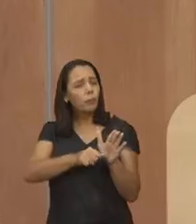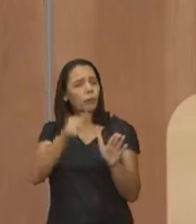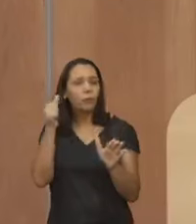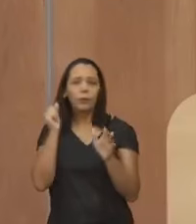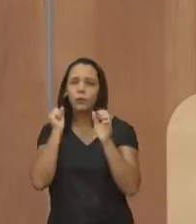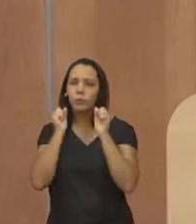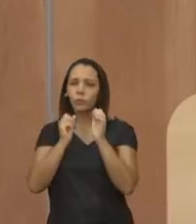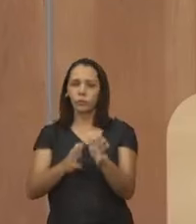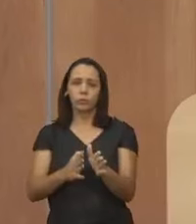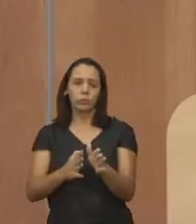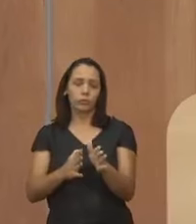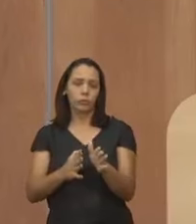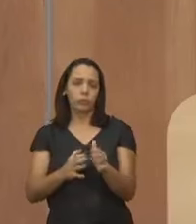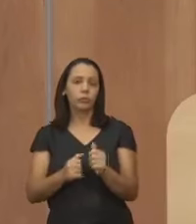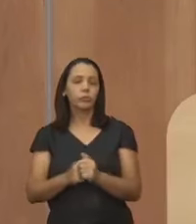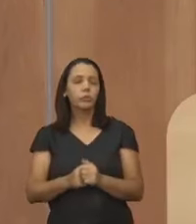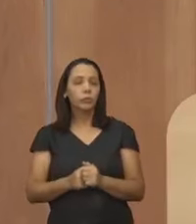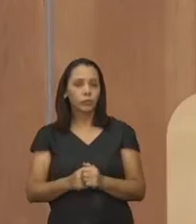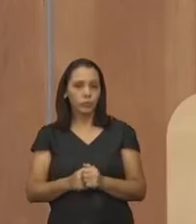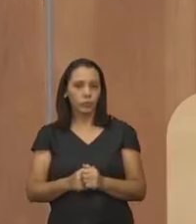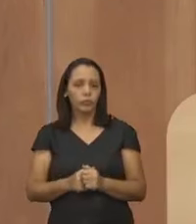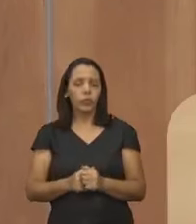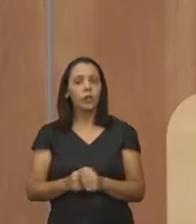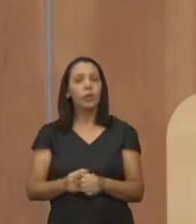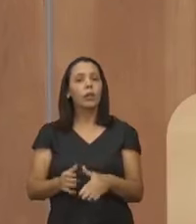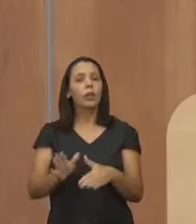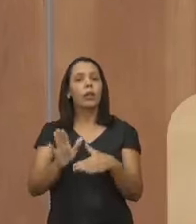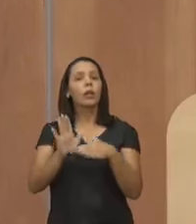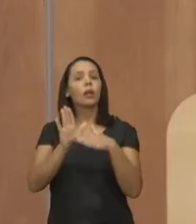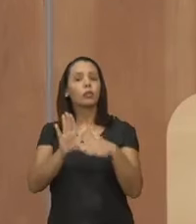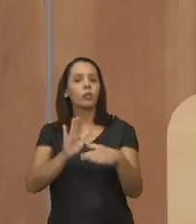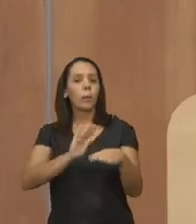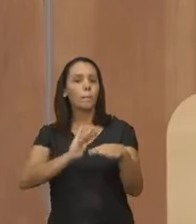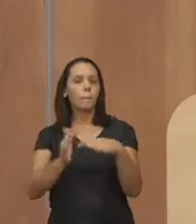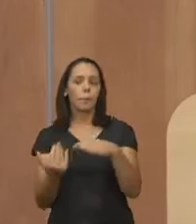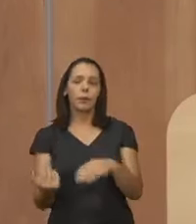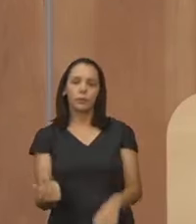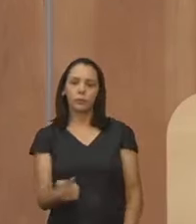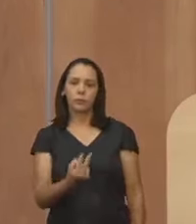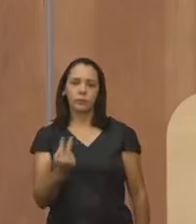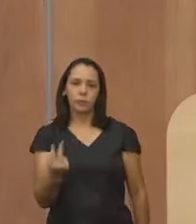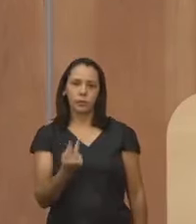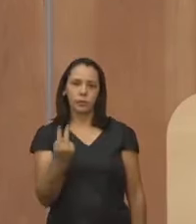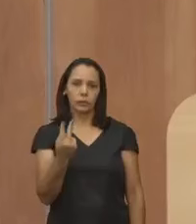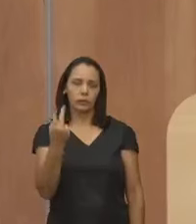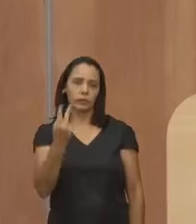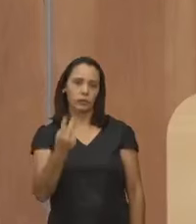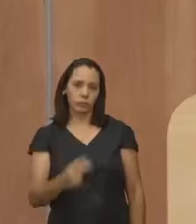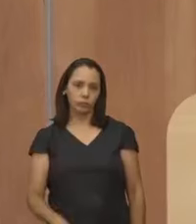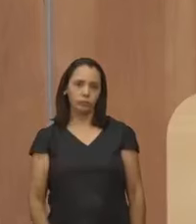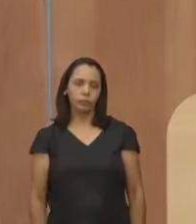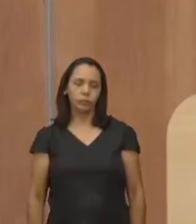para buscarmos o reconhecimento e, como diz o ditado,